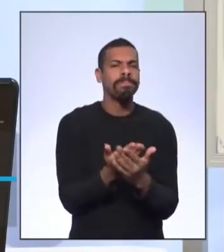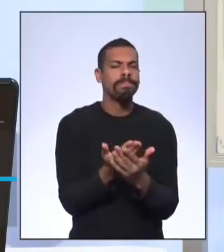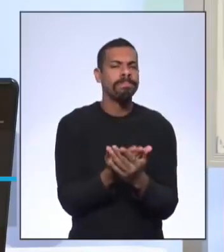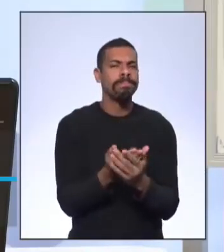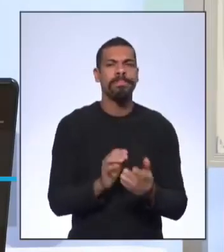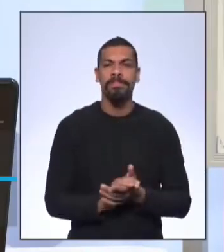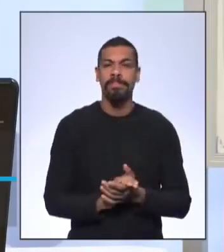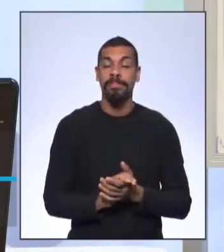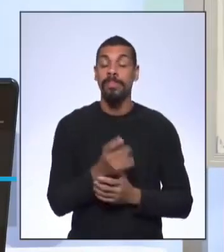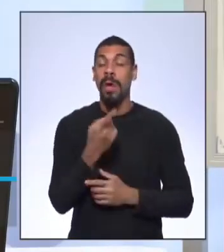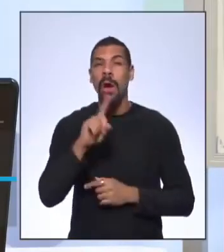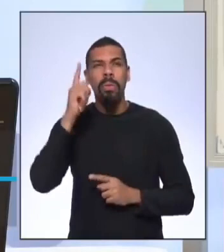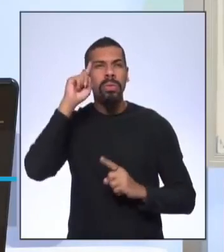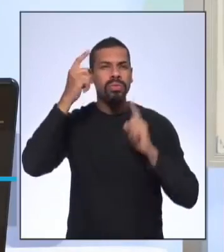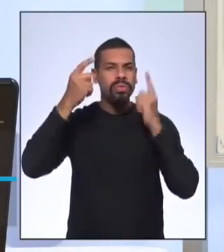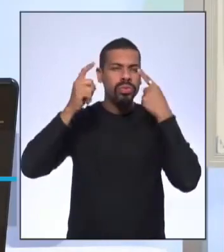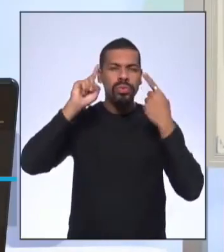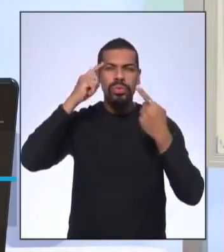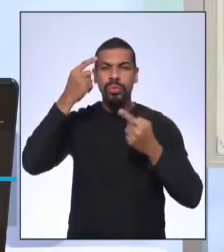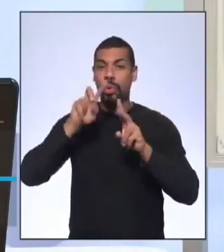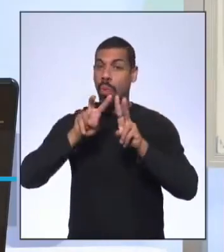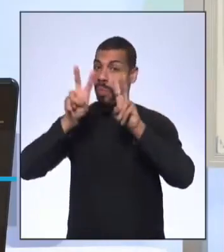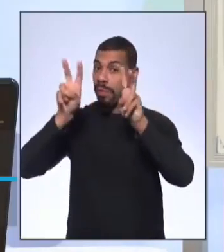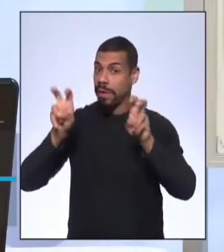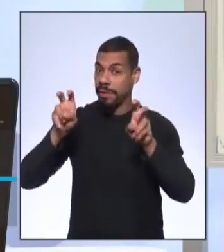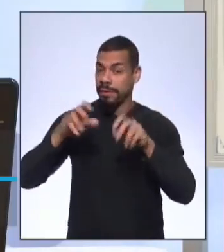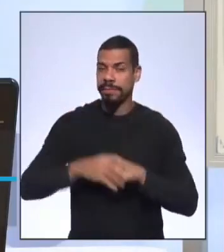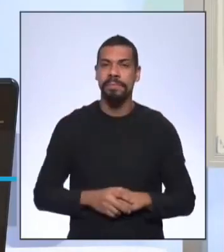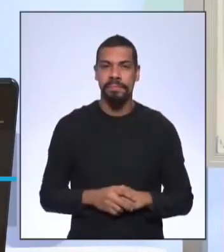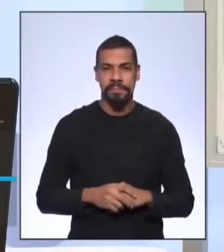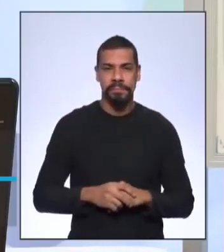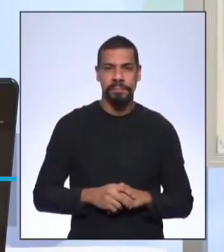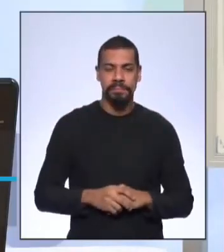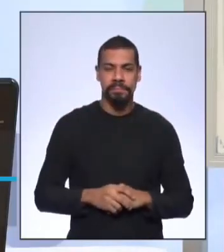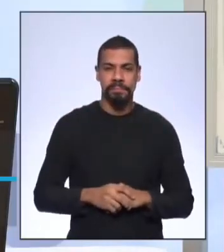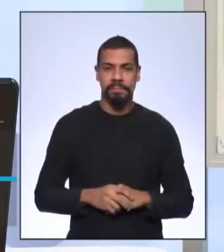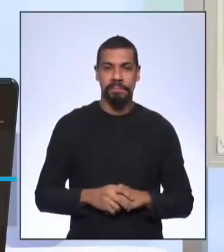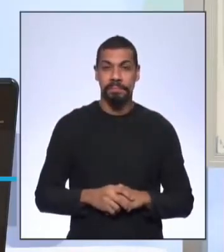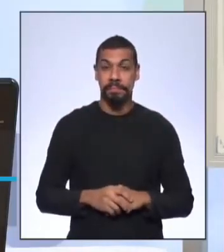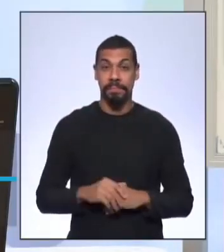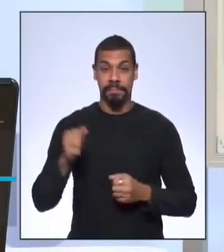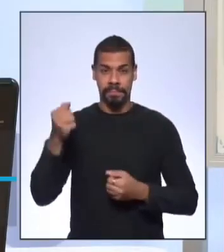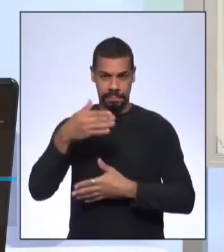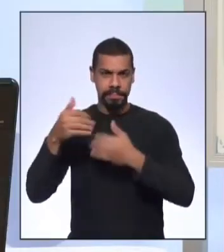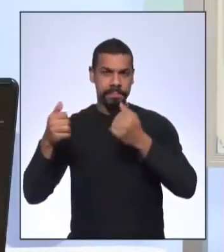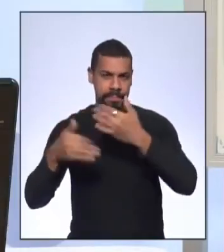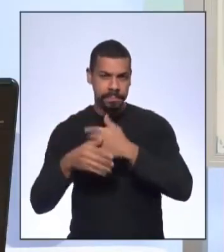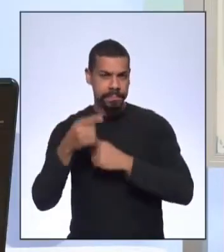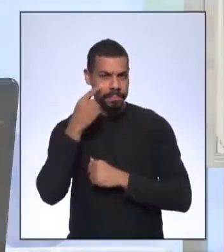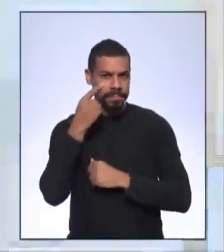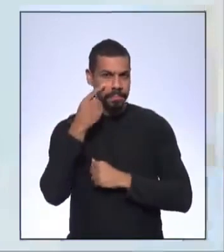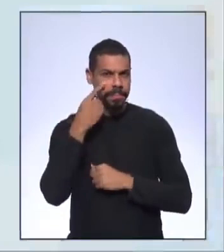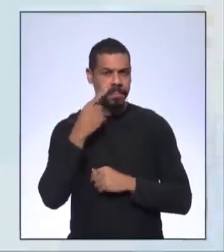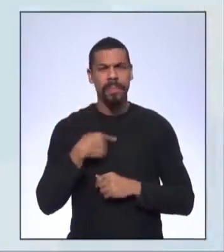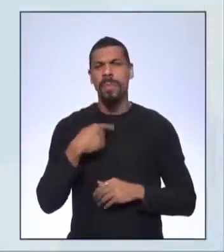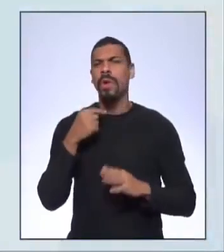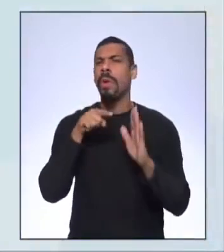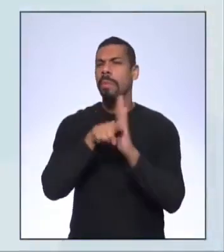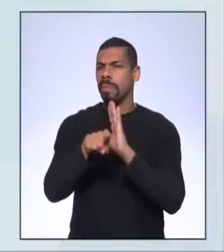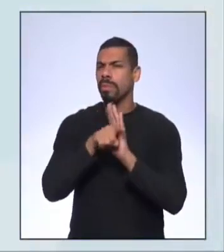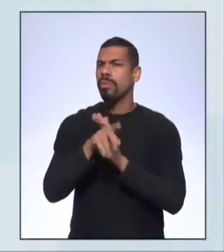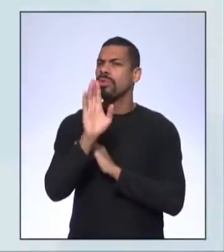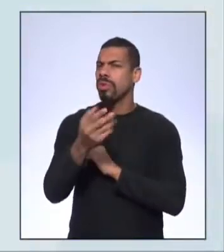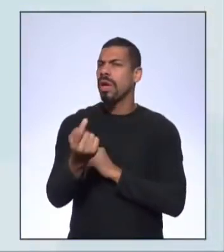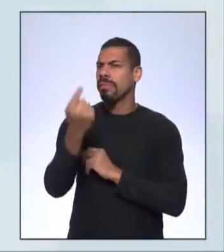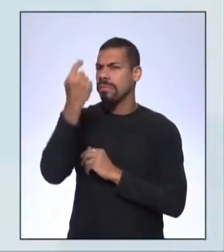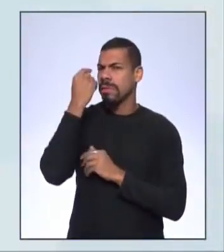tirar as últimas dúvidas, né, relacionado a essa habilidade. Na tela de vocês vai aparecer uma questão que nós já vimos